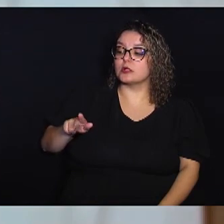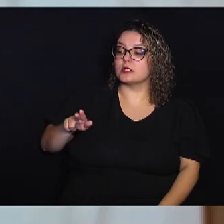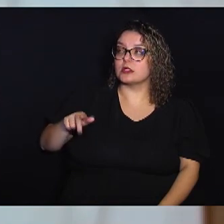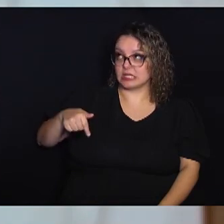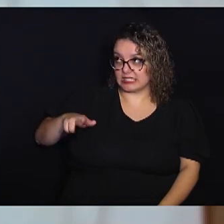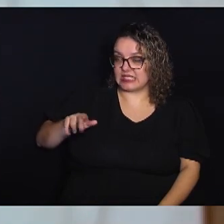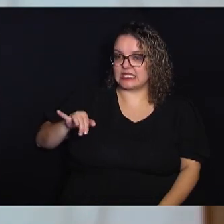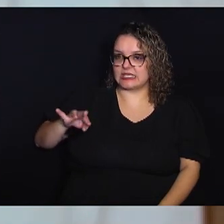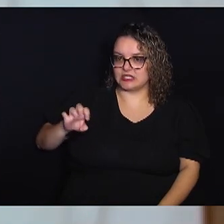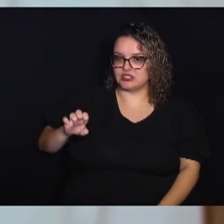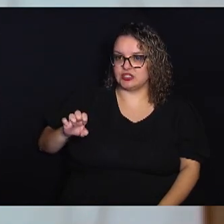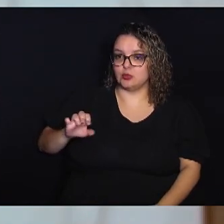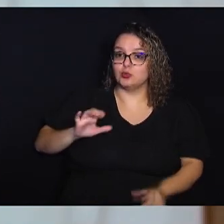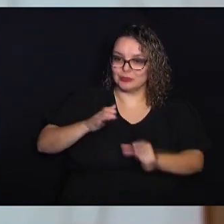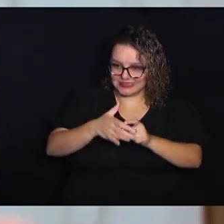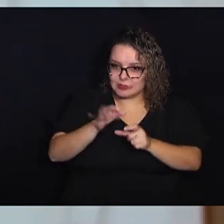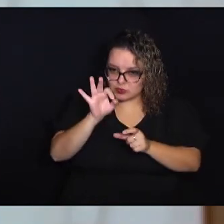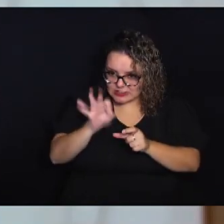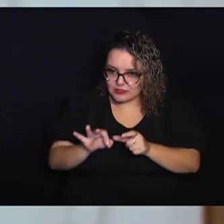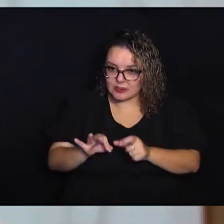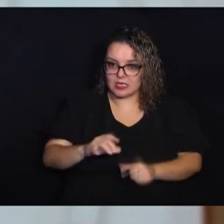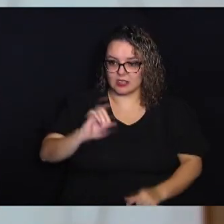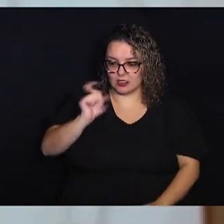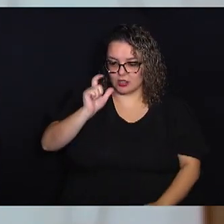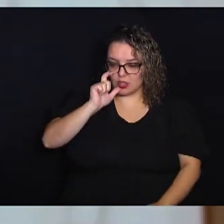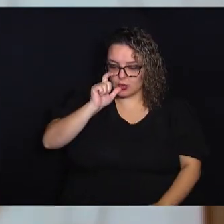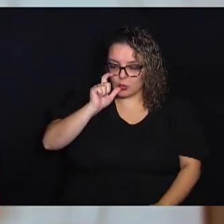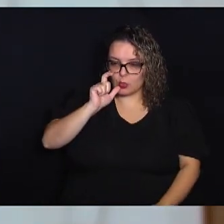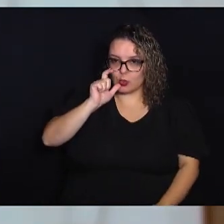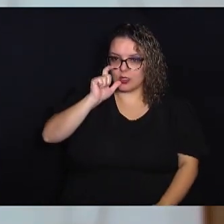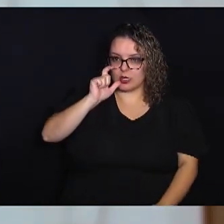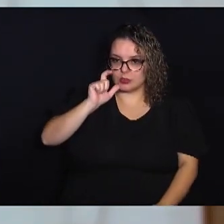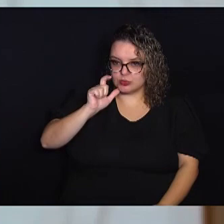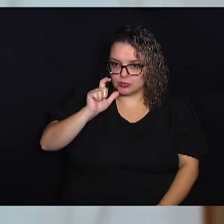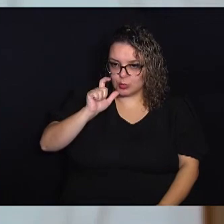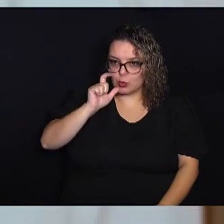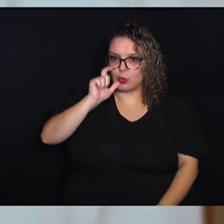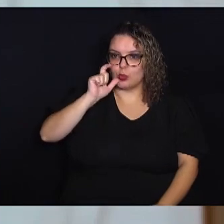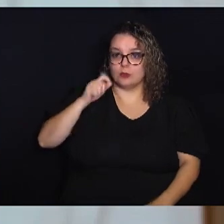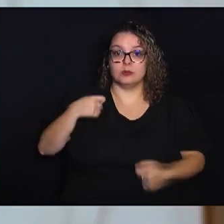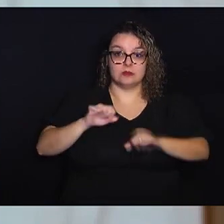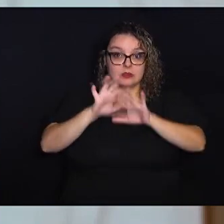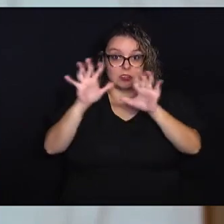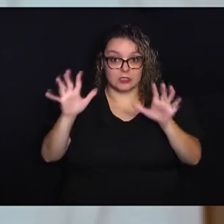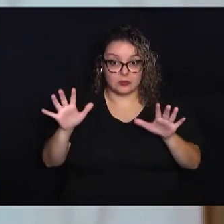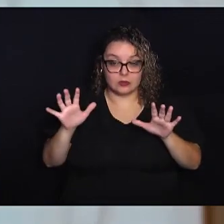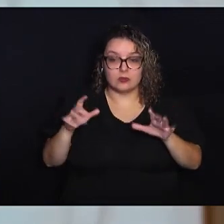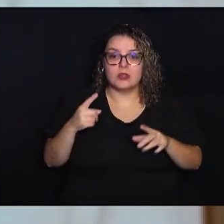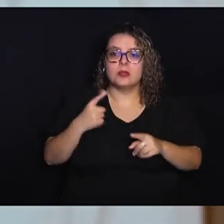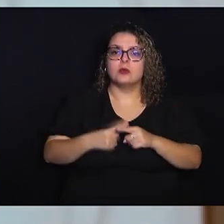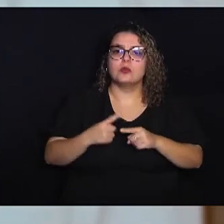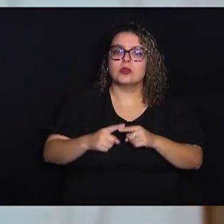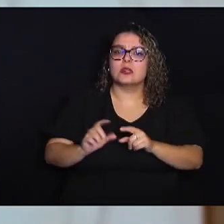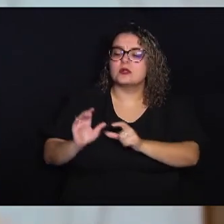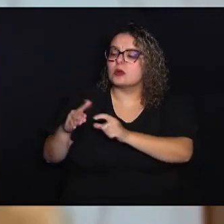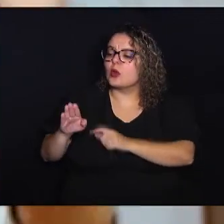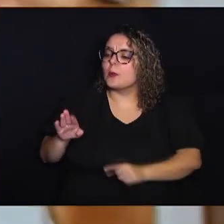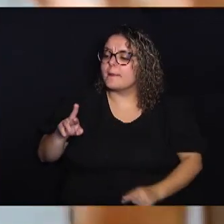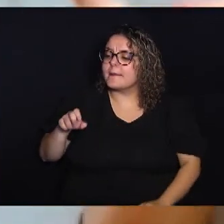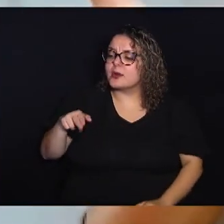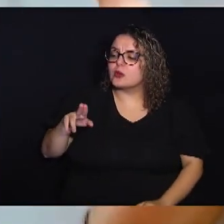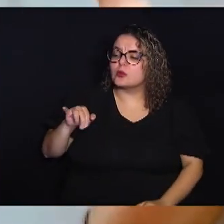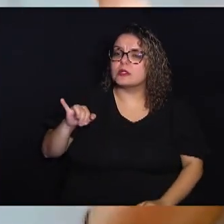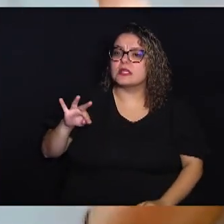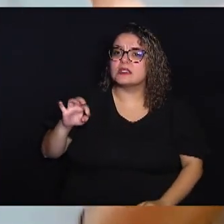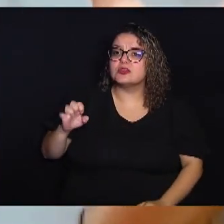é asma. Isso precisa ficar claro aqui. Mas por que surgiu esse termo de bronquite? Porque já